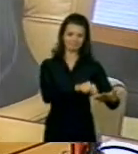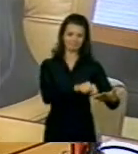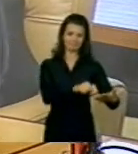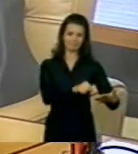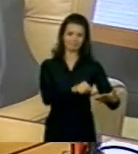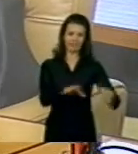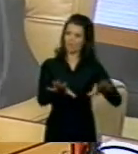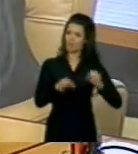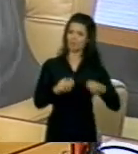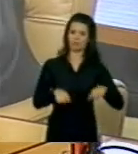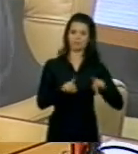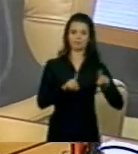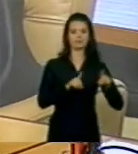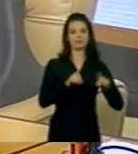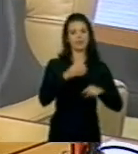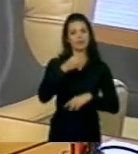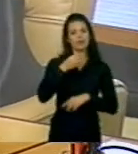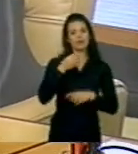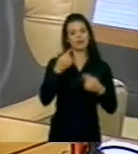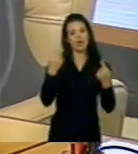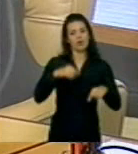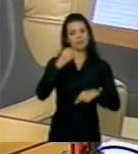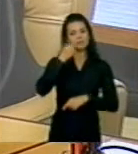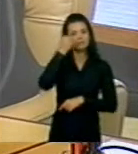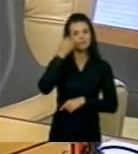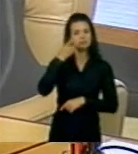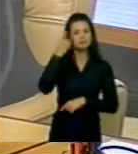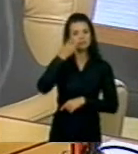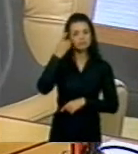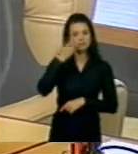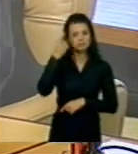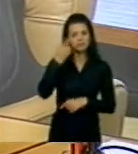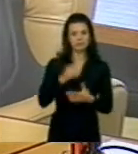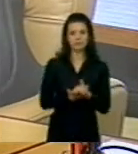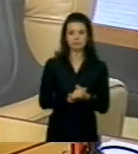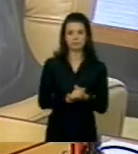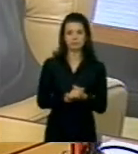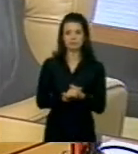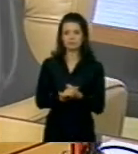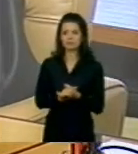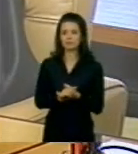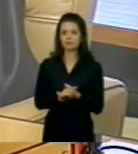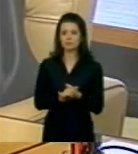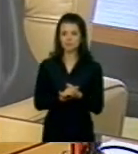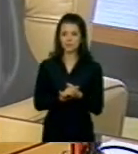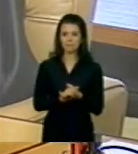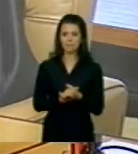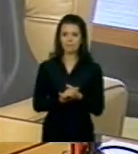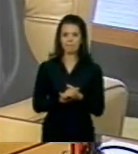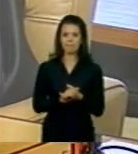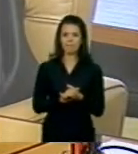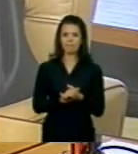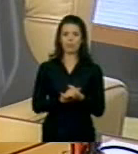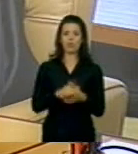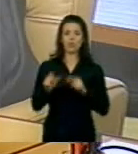desfavor dos parlamentares ou de parlamentares. Não se sustentando o que está na inicial, senhora presidente, o que